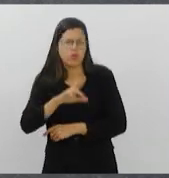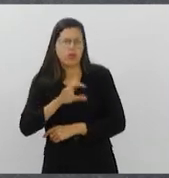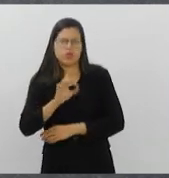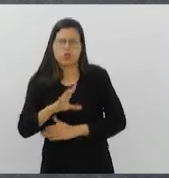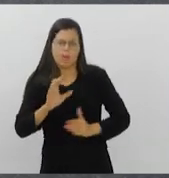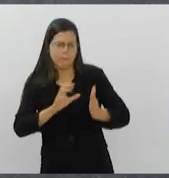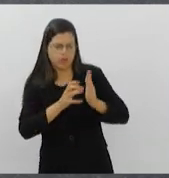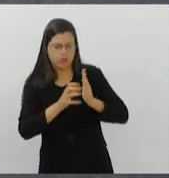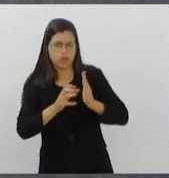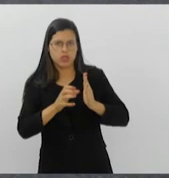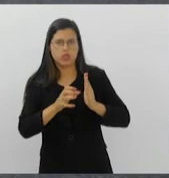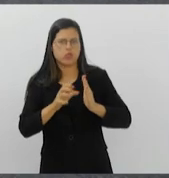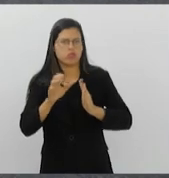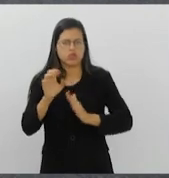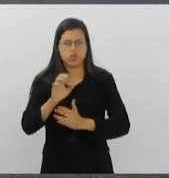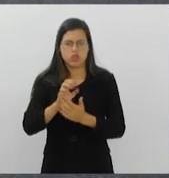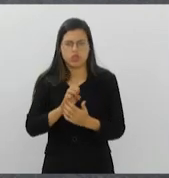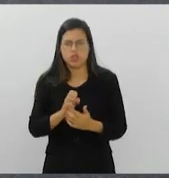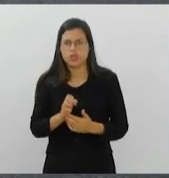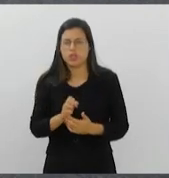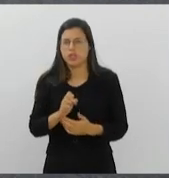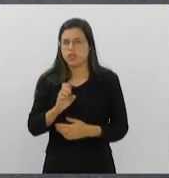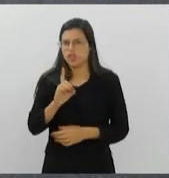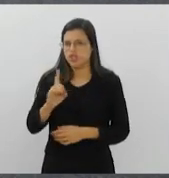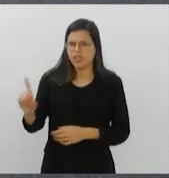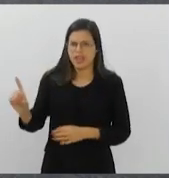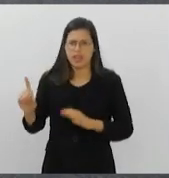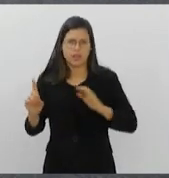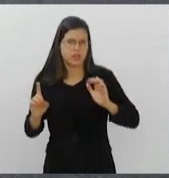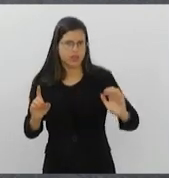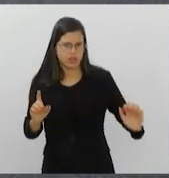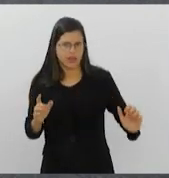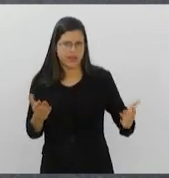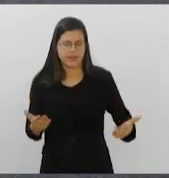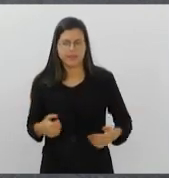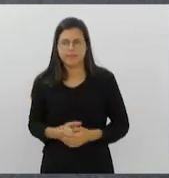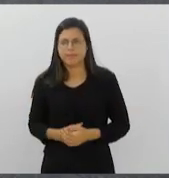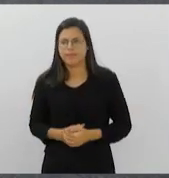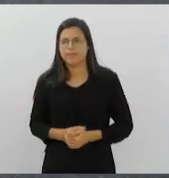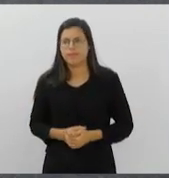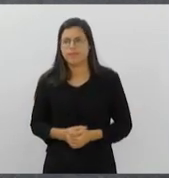esquerda, nós vamos estar ajudando para que vocês possam ter dignidade. Presidente, só para